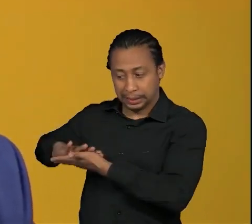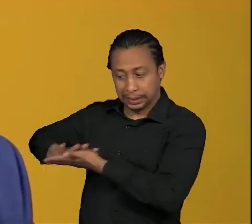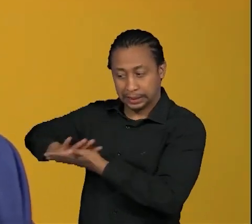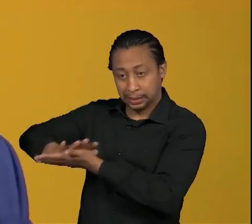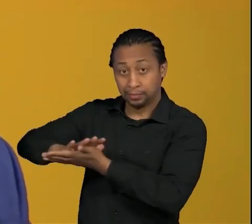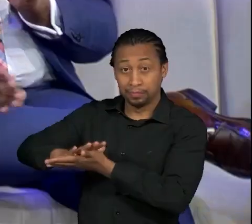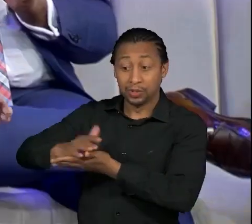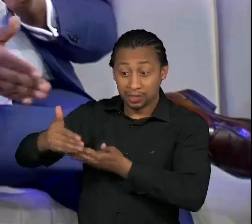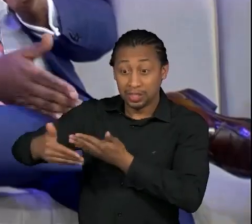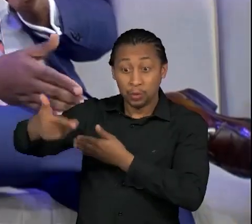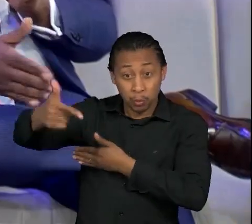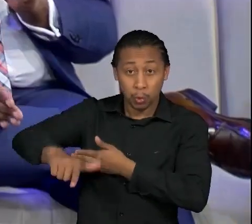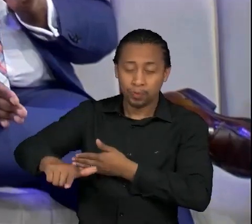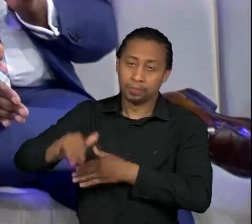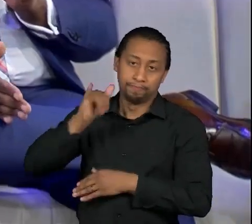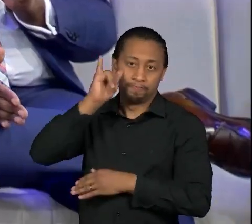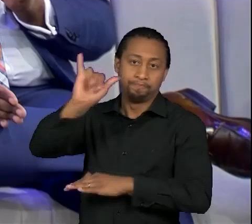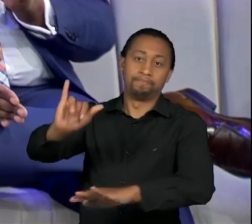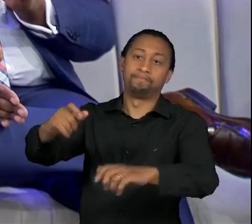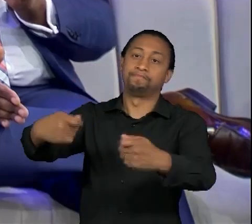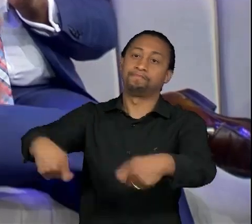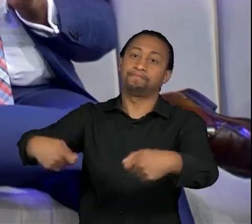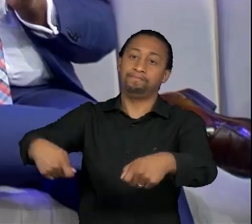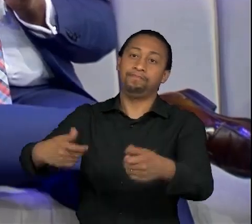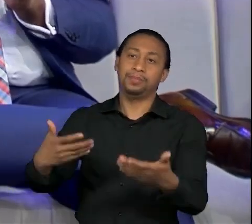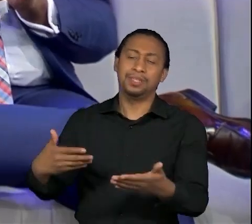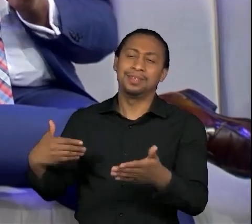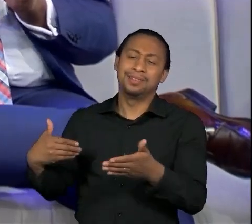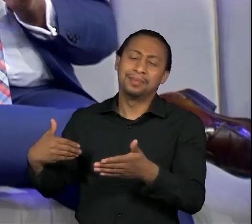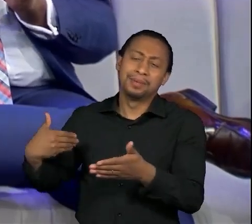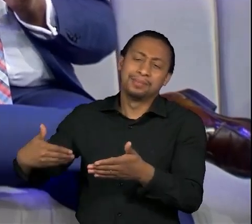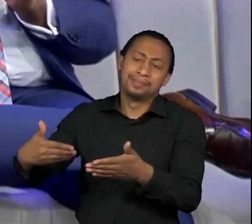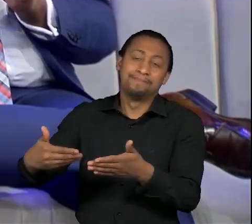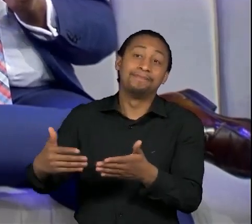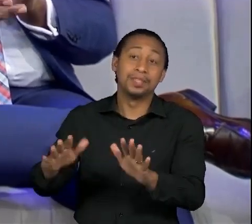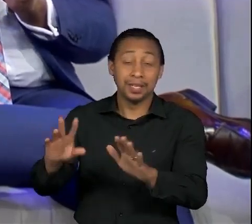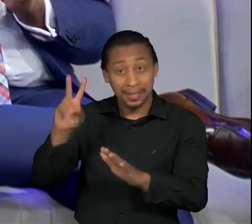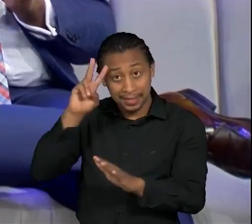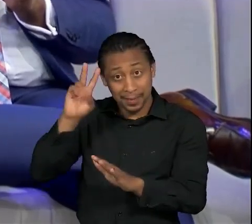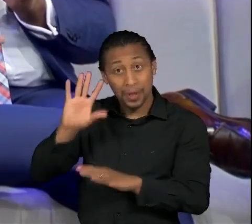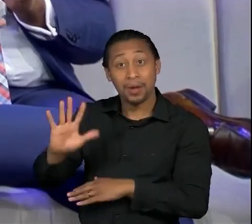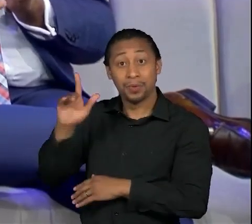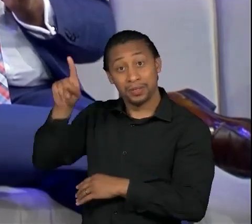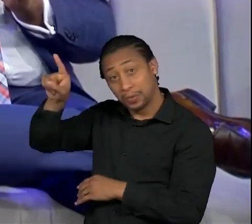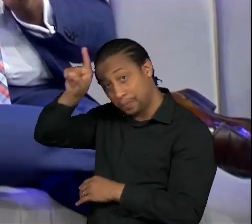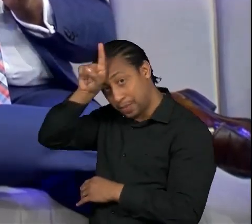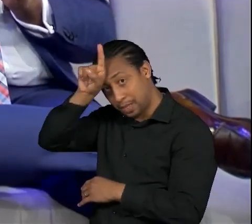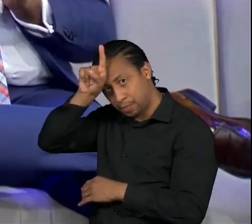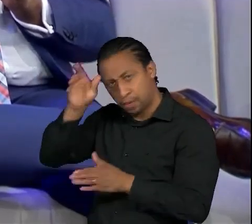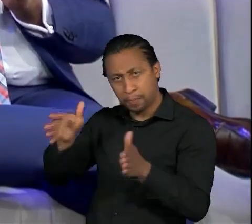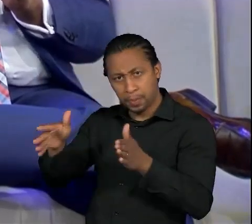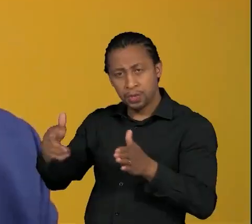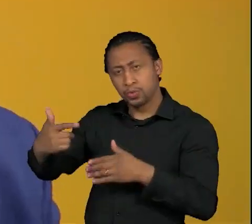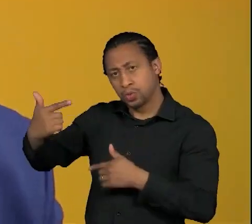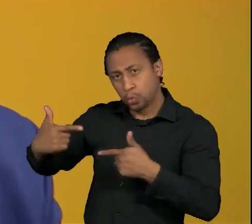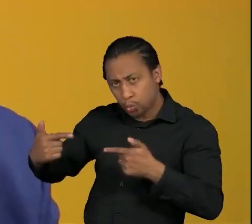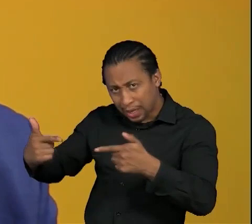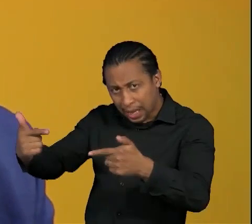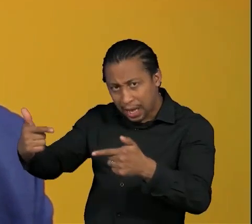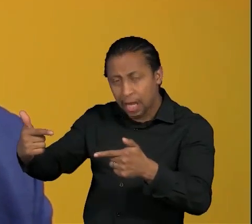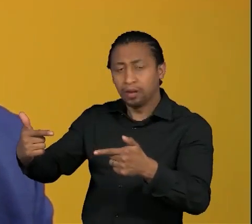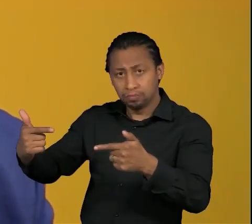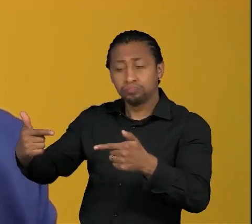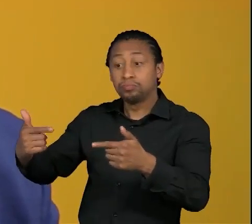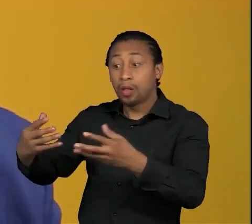um processo que eu estou chamando um processo de. Um processo equivalente àquilo que foi feito na Alemanha pós-Segunda Guerra, um processo de desnazificar a